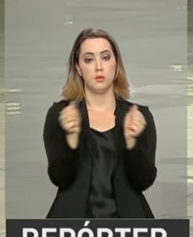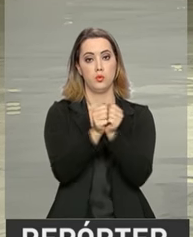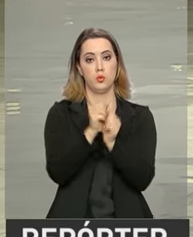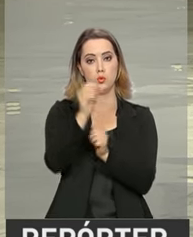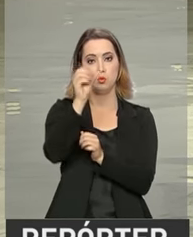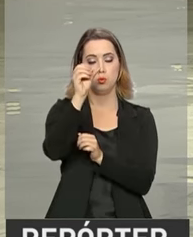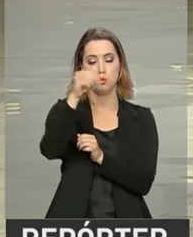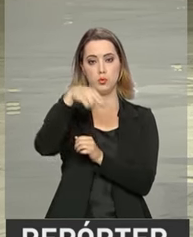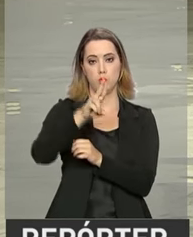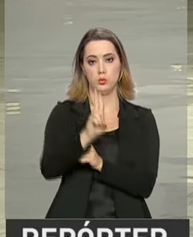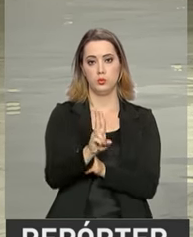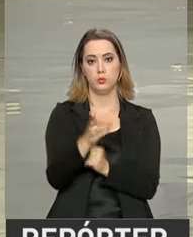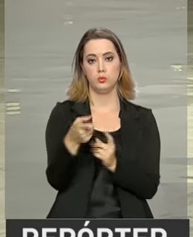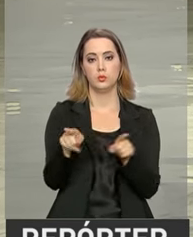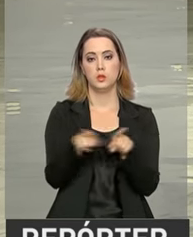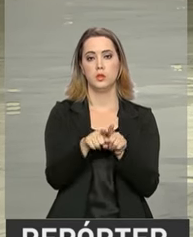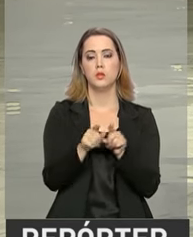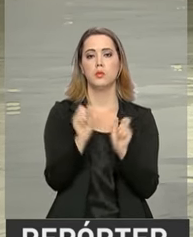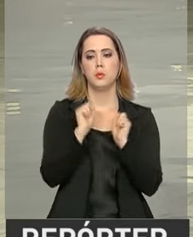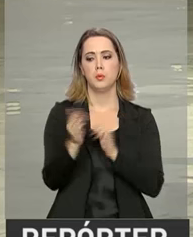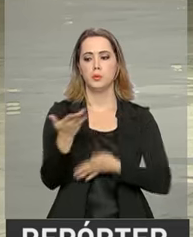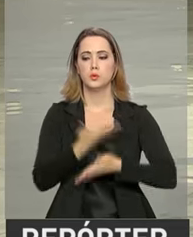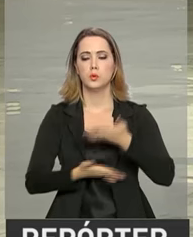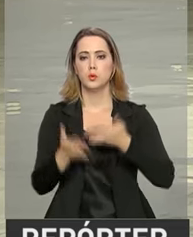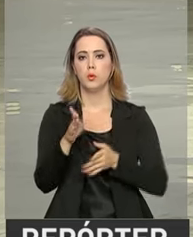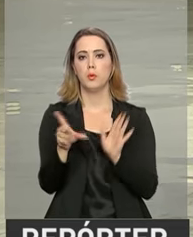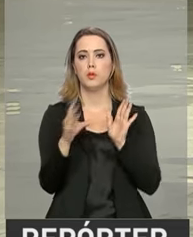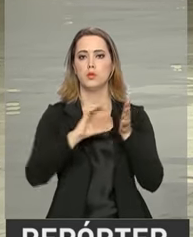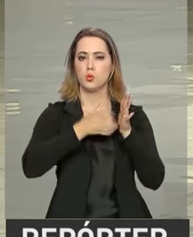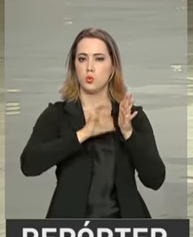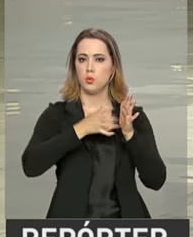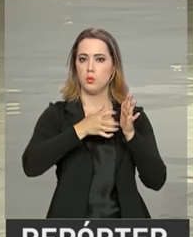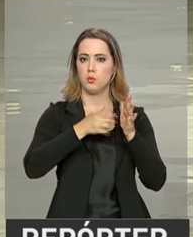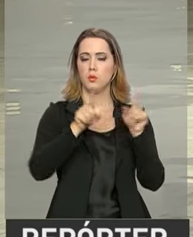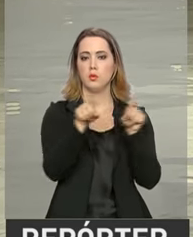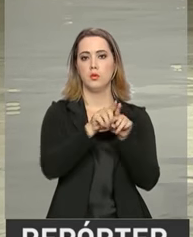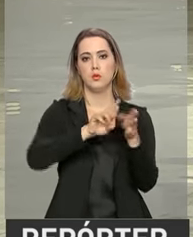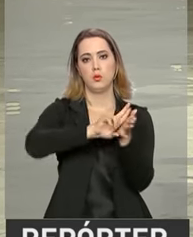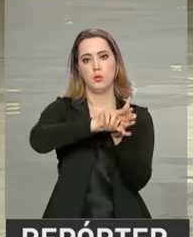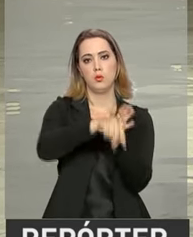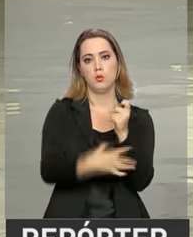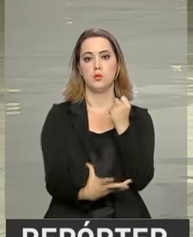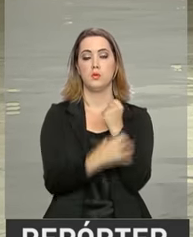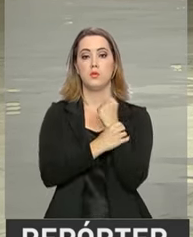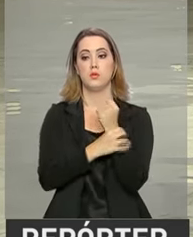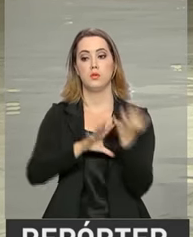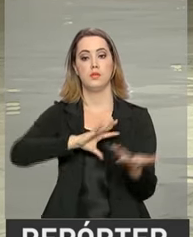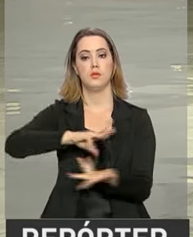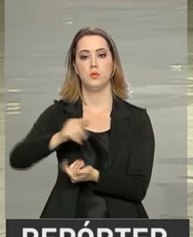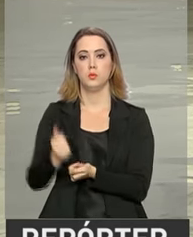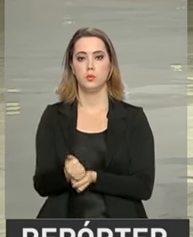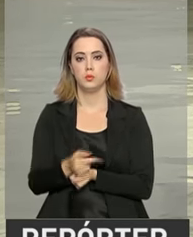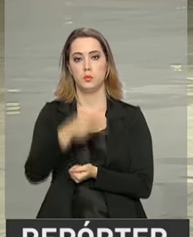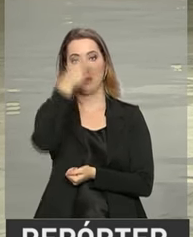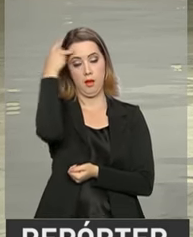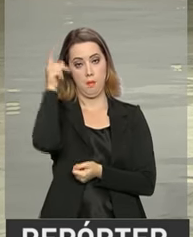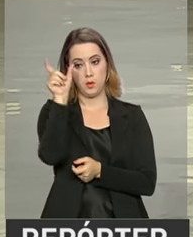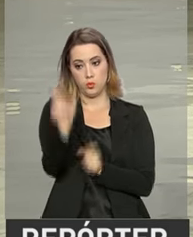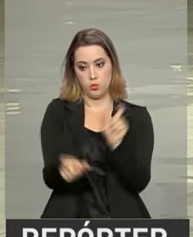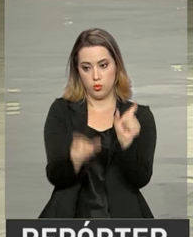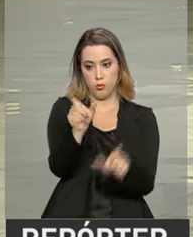compartilhar dados com o sistema de segurança e justiça internacionais à vítimas também vai ser